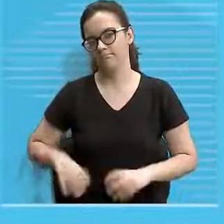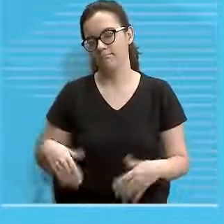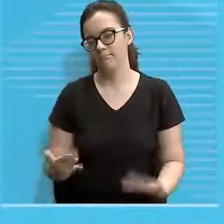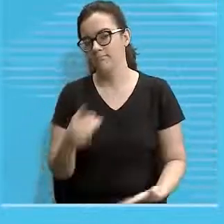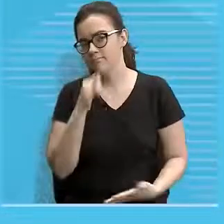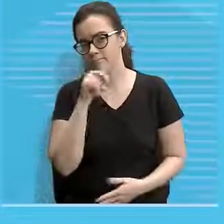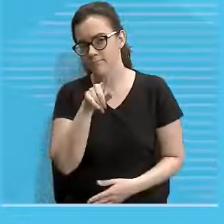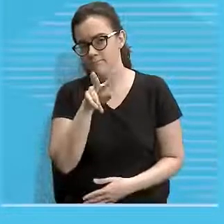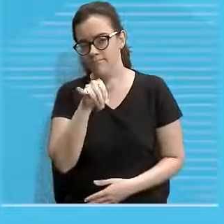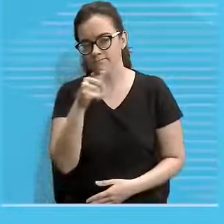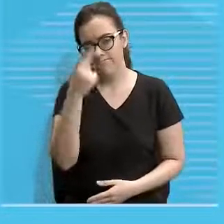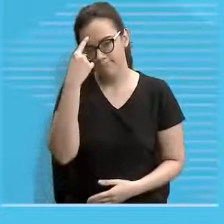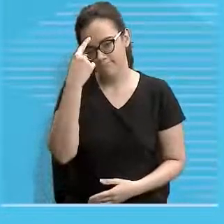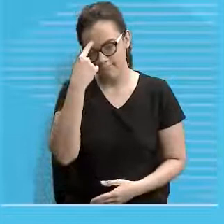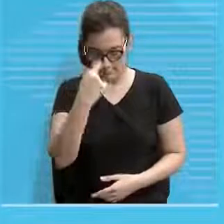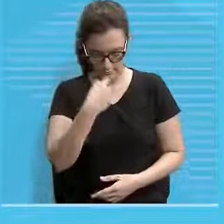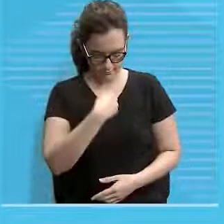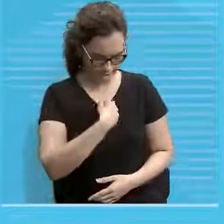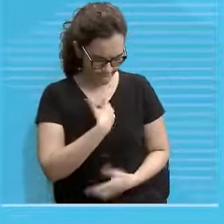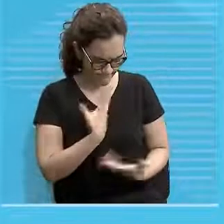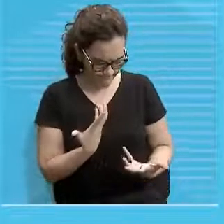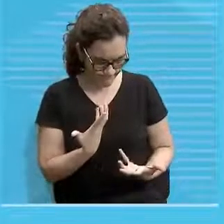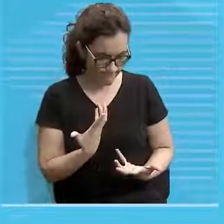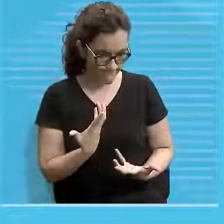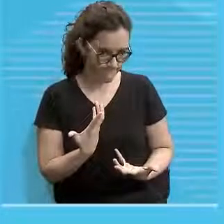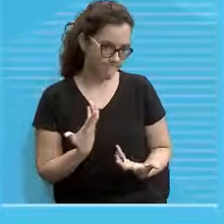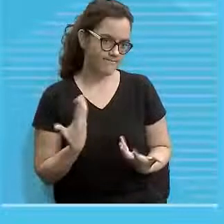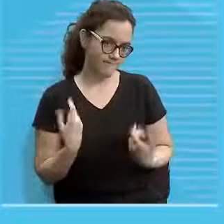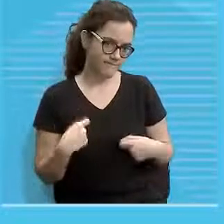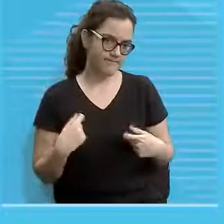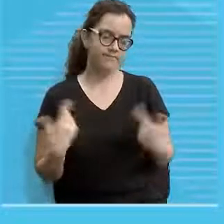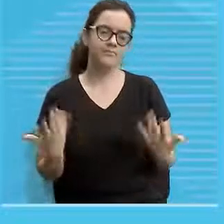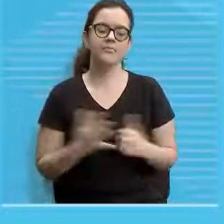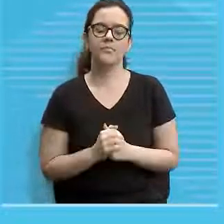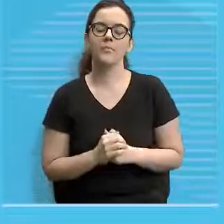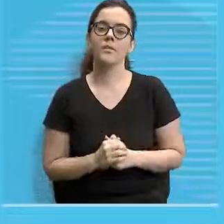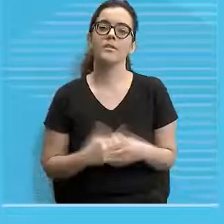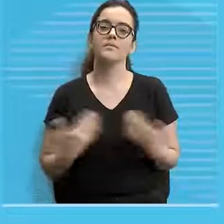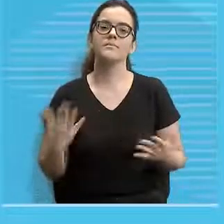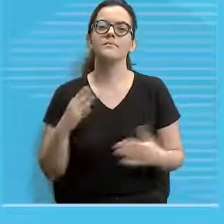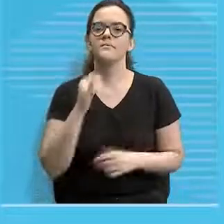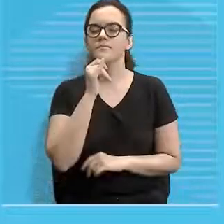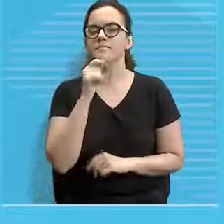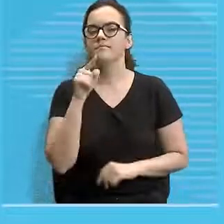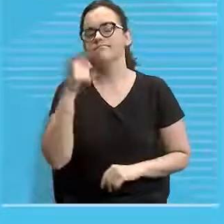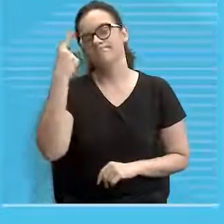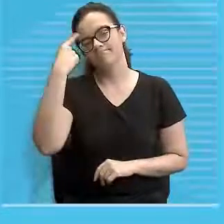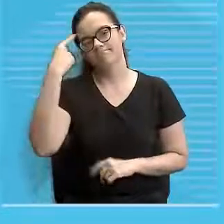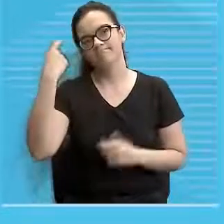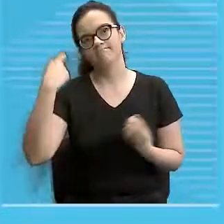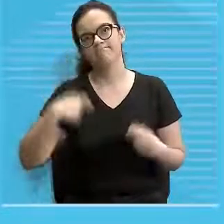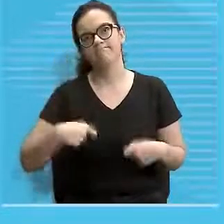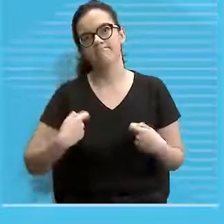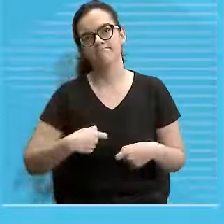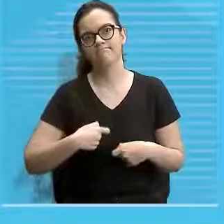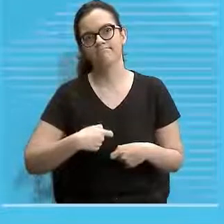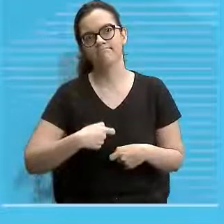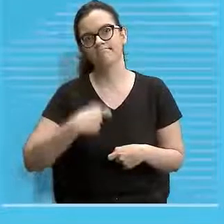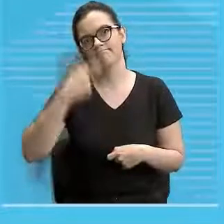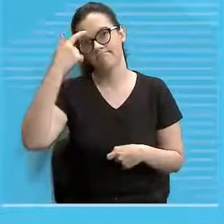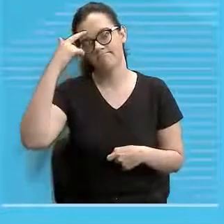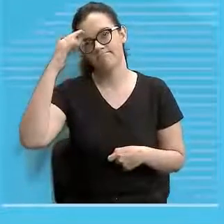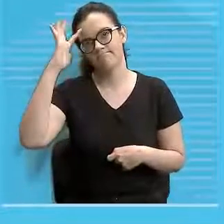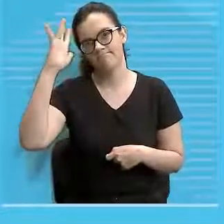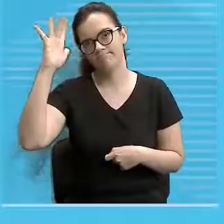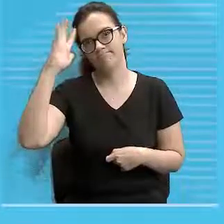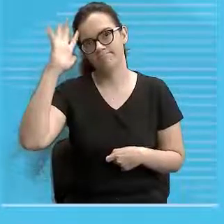sobre você mesmo. E para a gente conseguir fazer isso, aí a gente precisa parar para refletir, para fazer